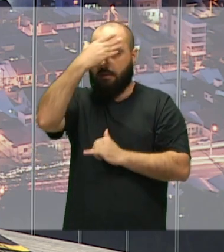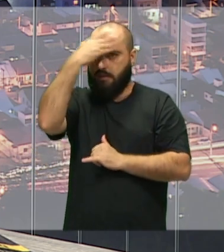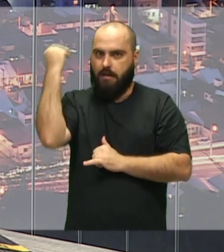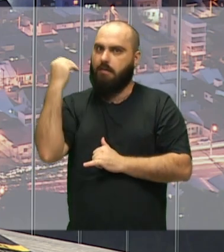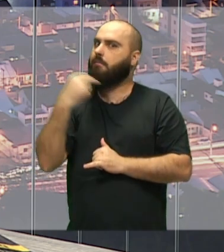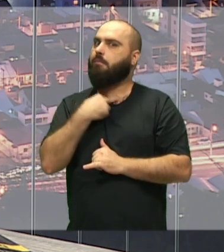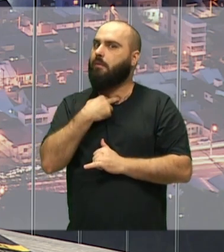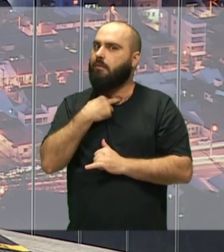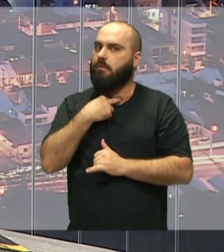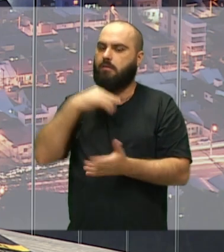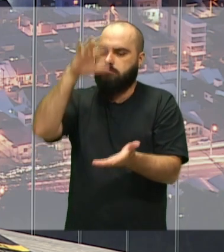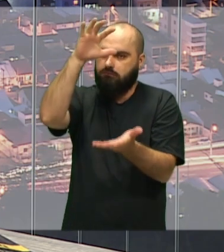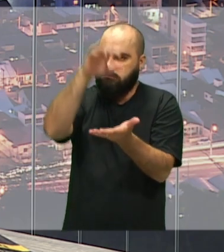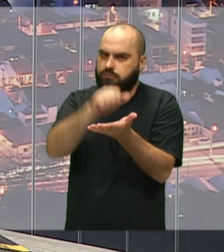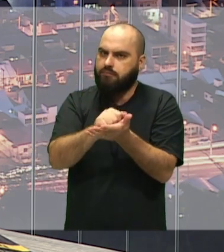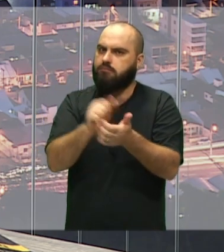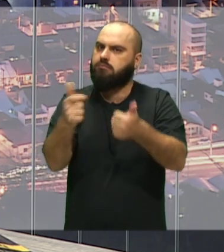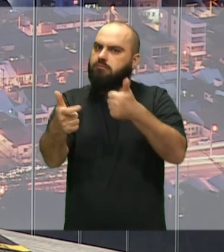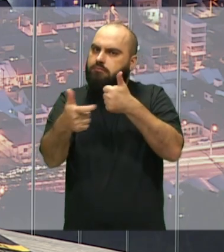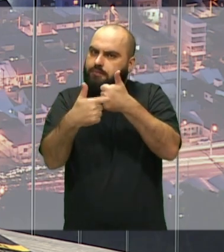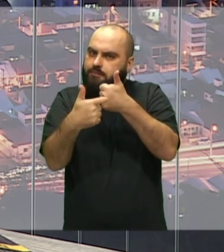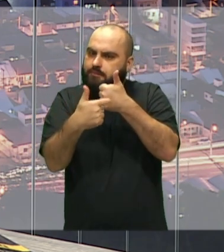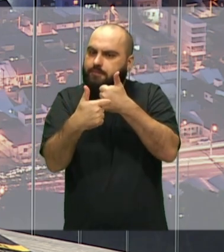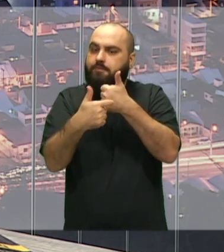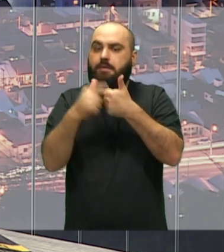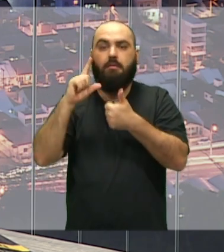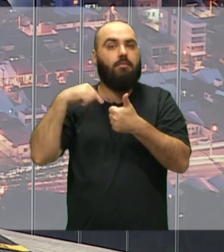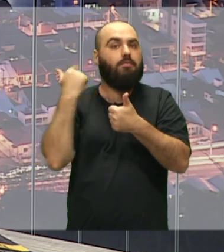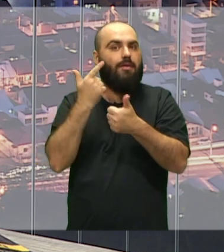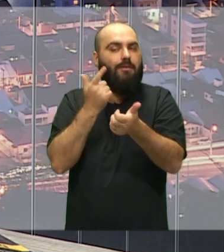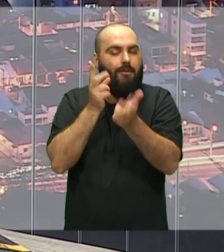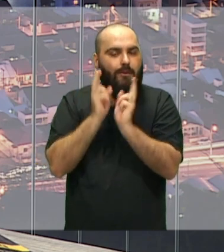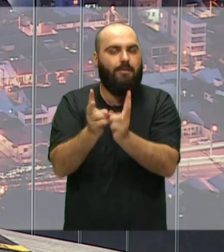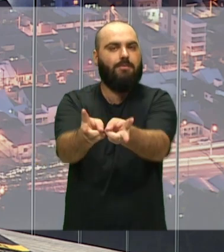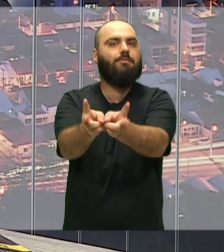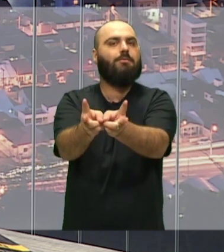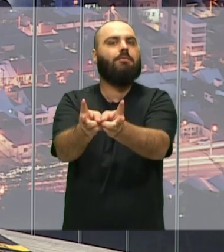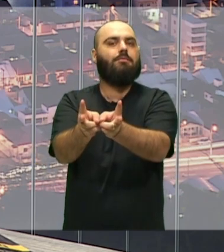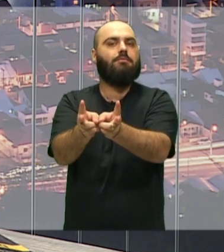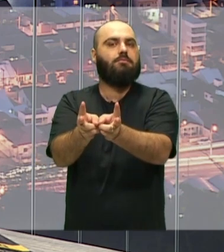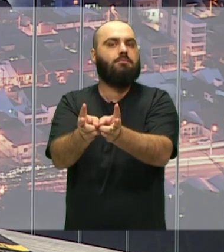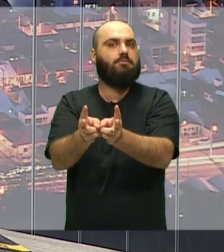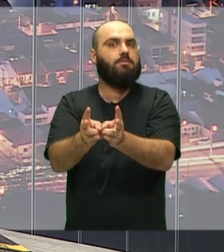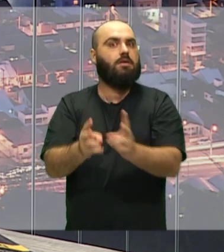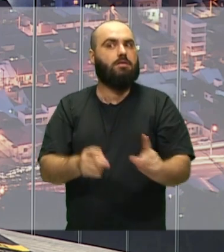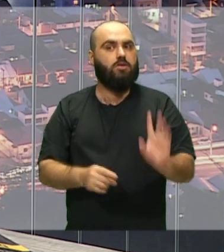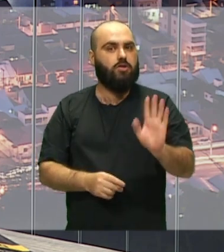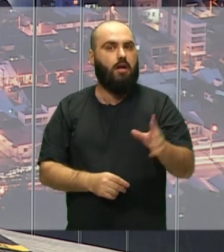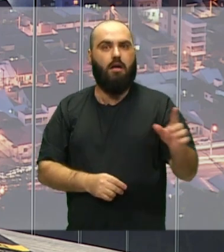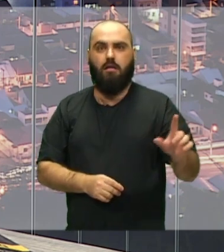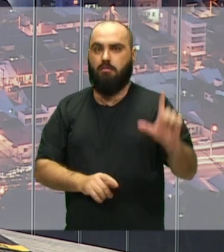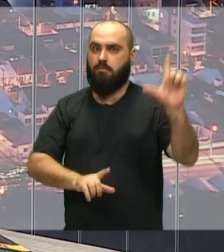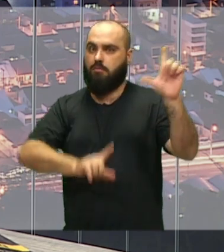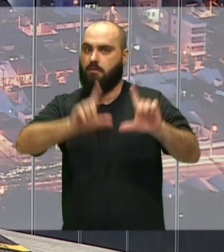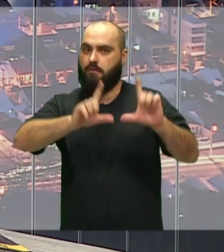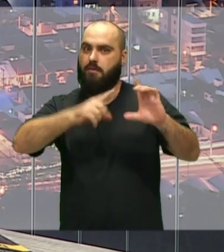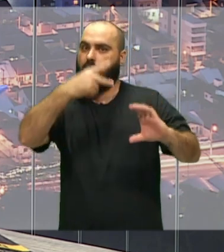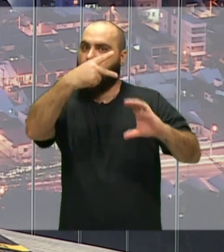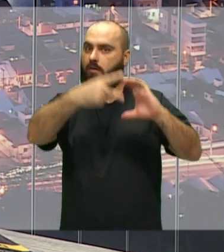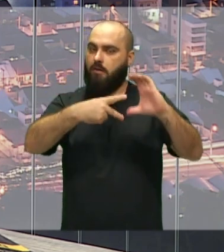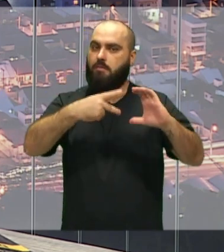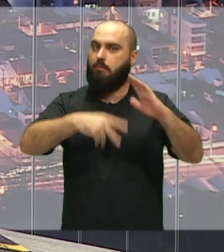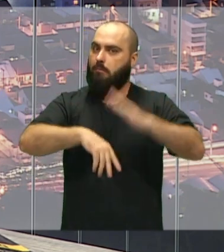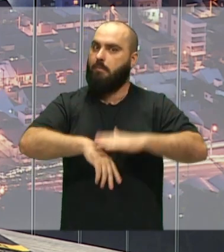Se inscreva no nosso canal, que a gente continua crescendo. Já estamos rumo a ser a TV Legislativa com o maior número